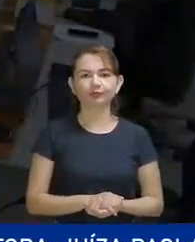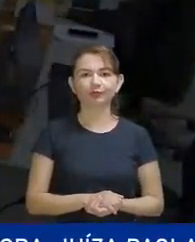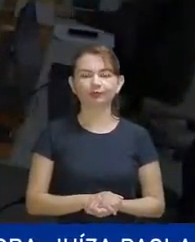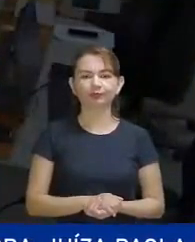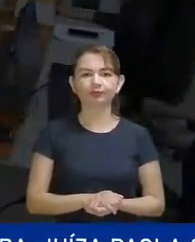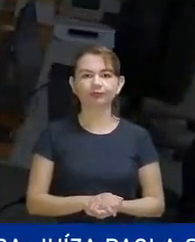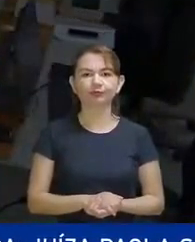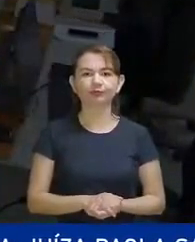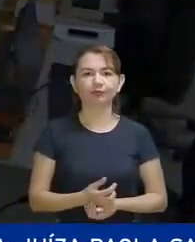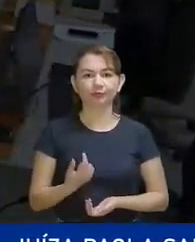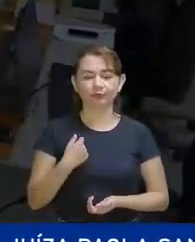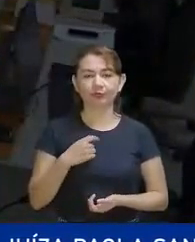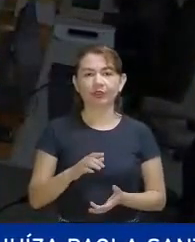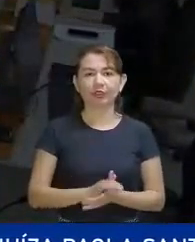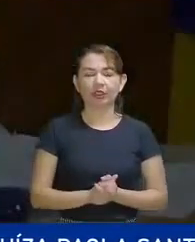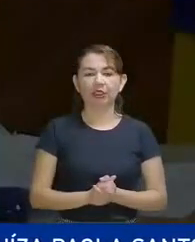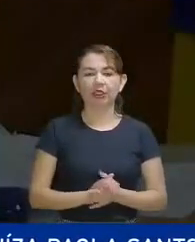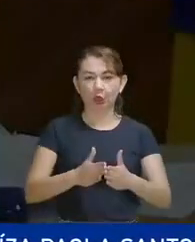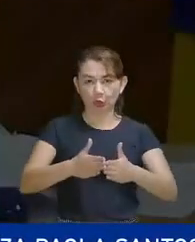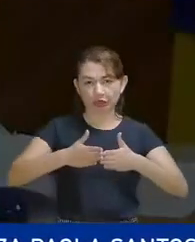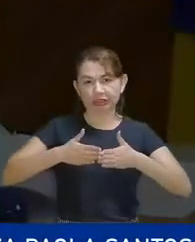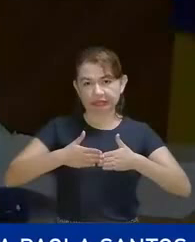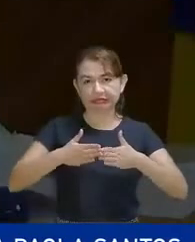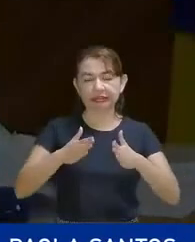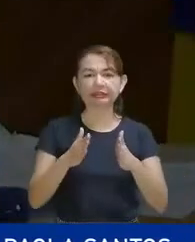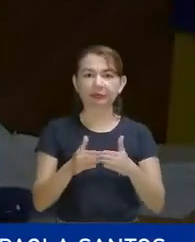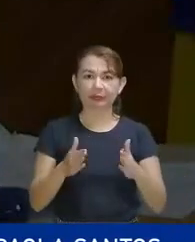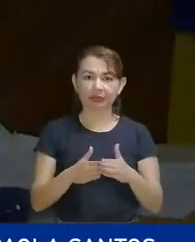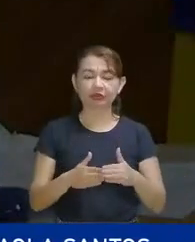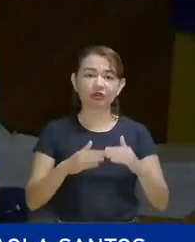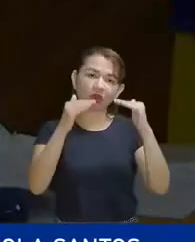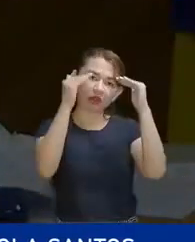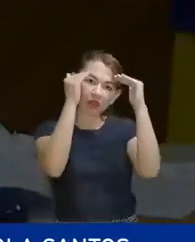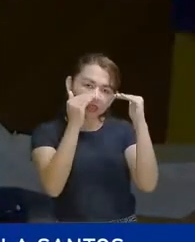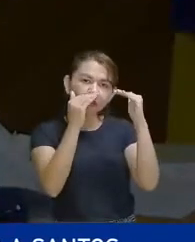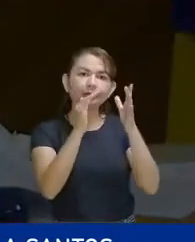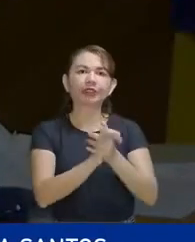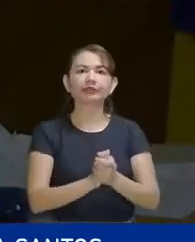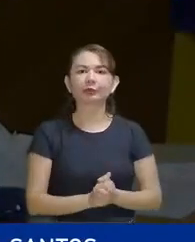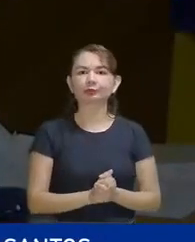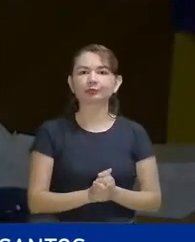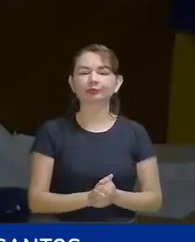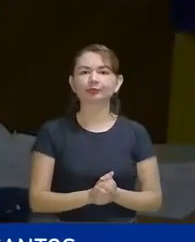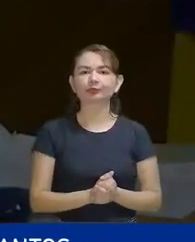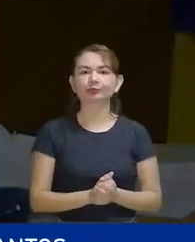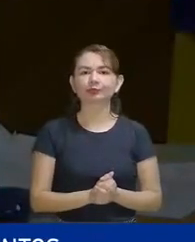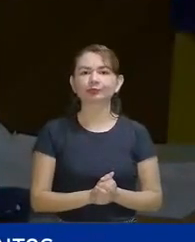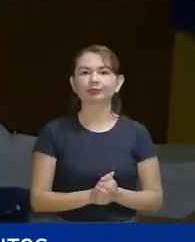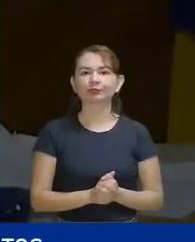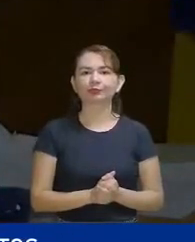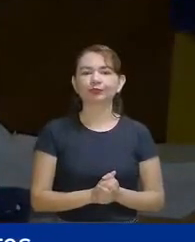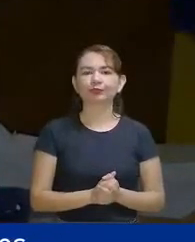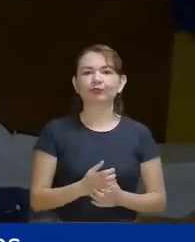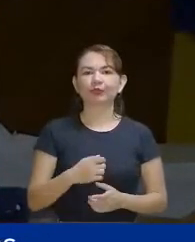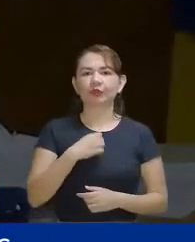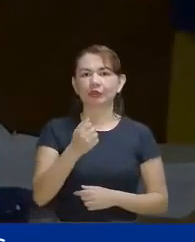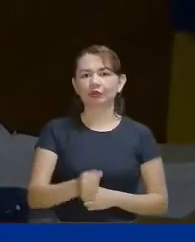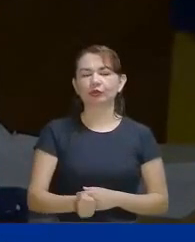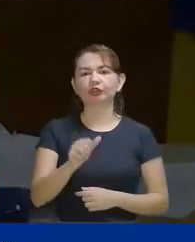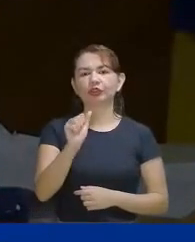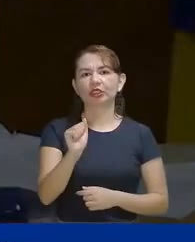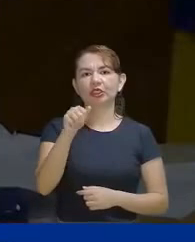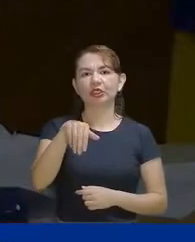Perfeito. E eu também vou pedir, venha, embora respeite muito bem colocada a posição do juiz Anselmo